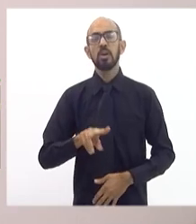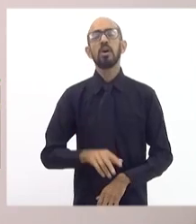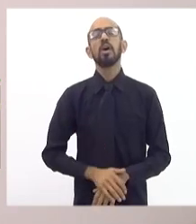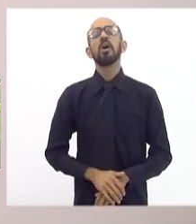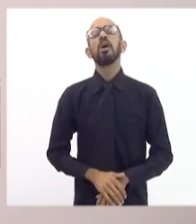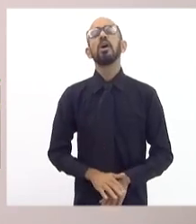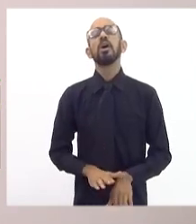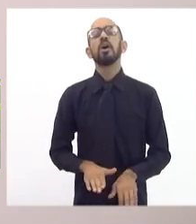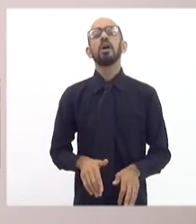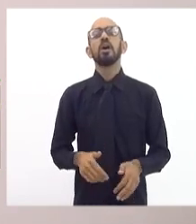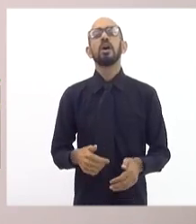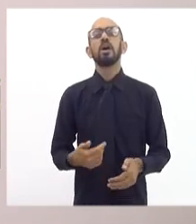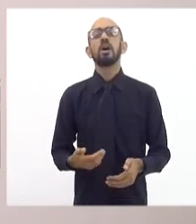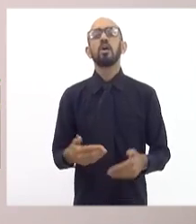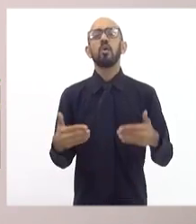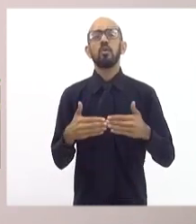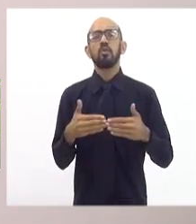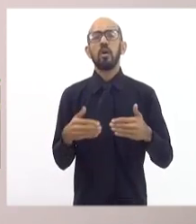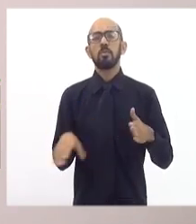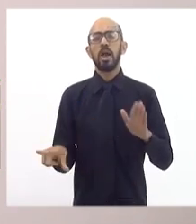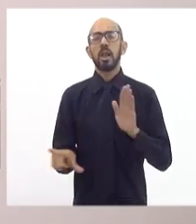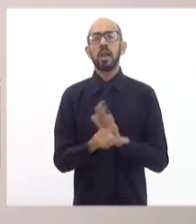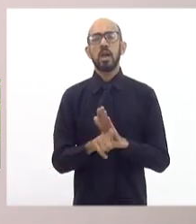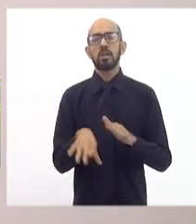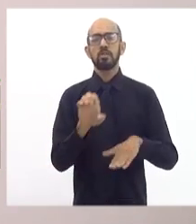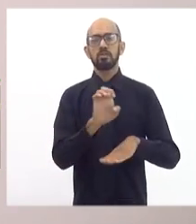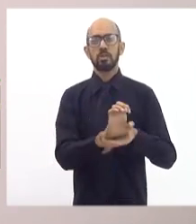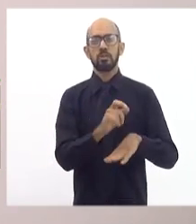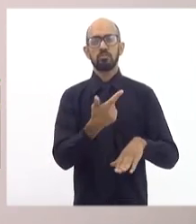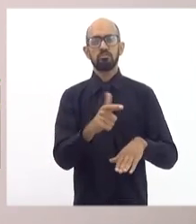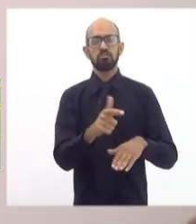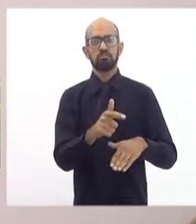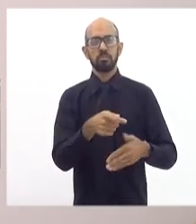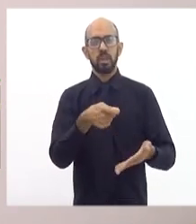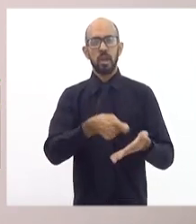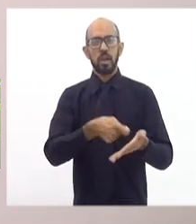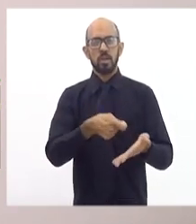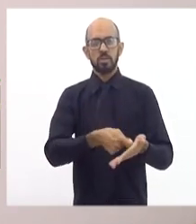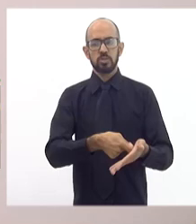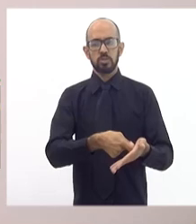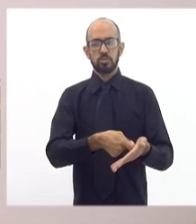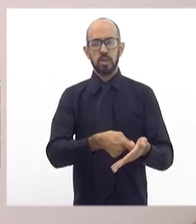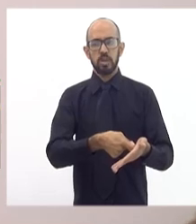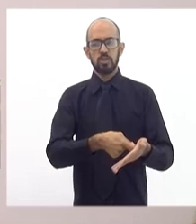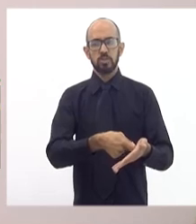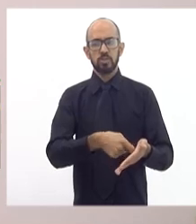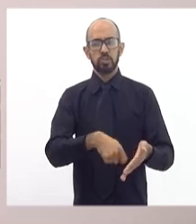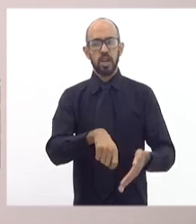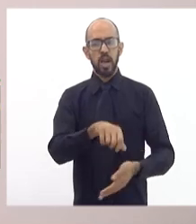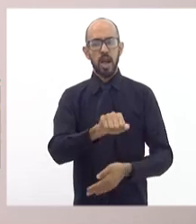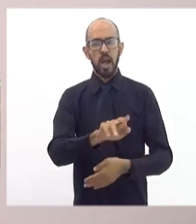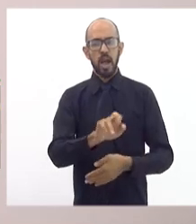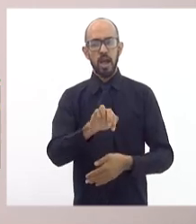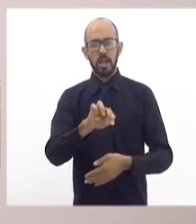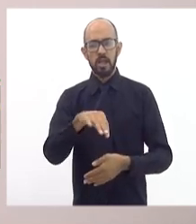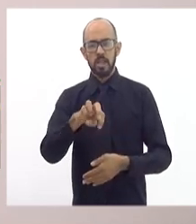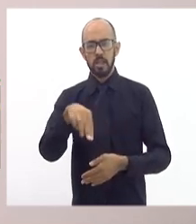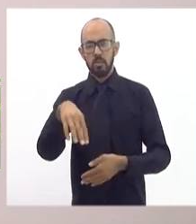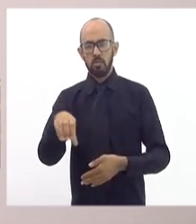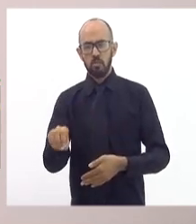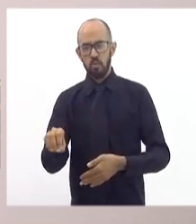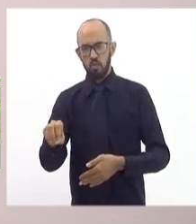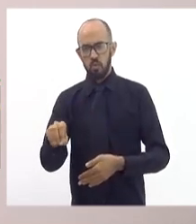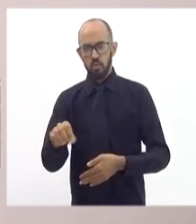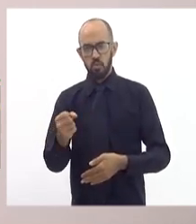estadual ela ela não entra dentro dos critérios para exigibilidade EA rima então quando eles entraram com processo dentro de